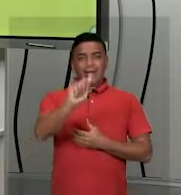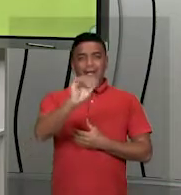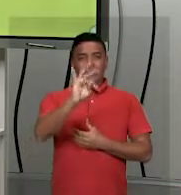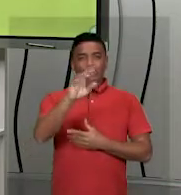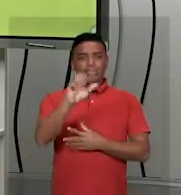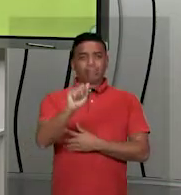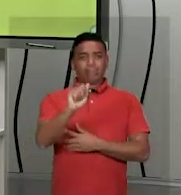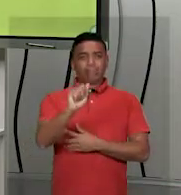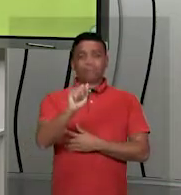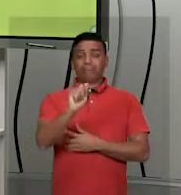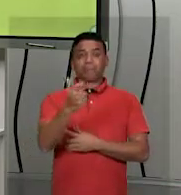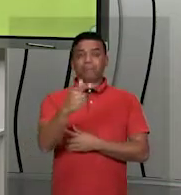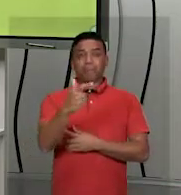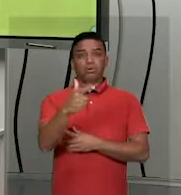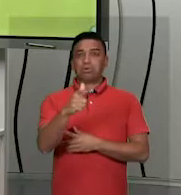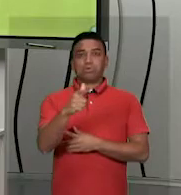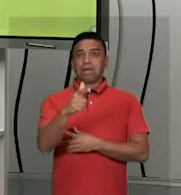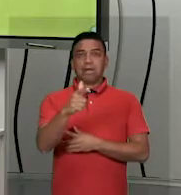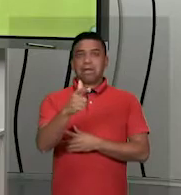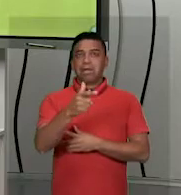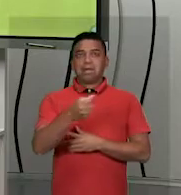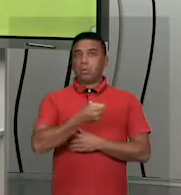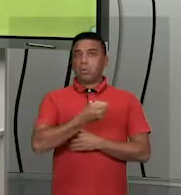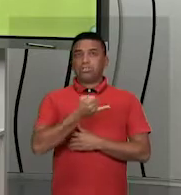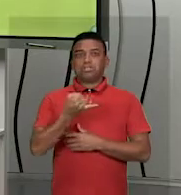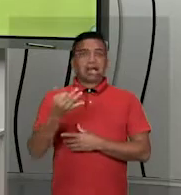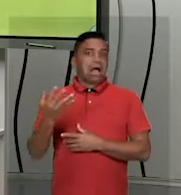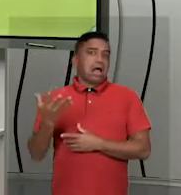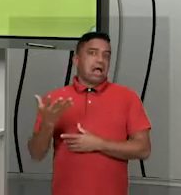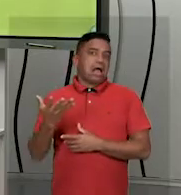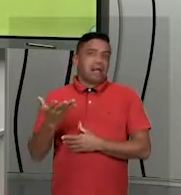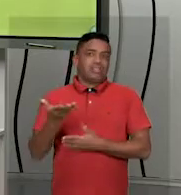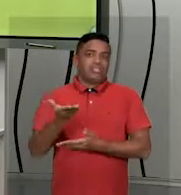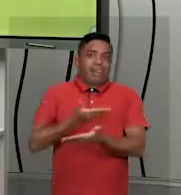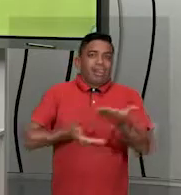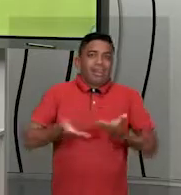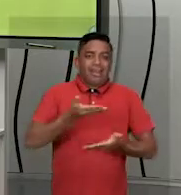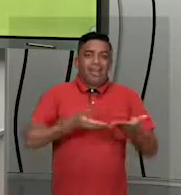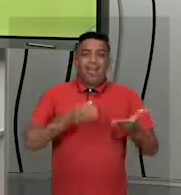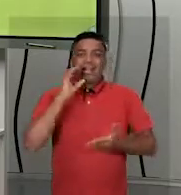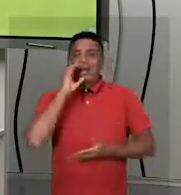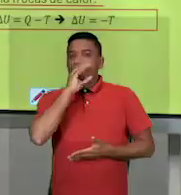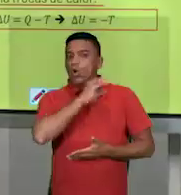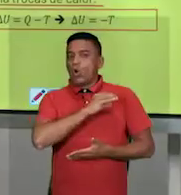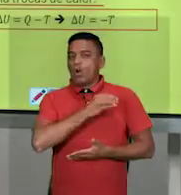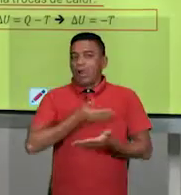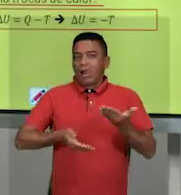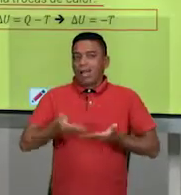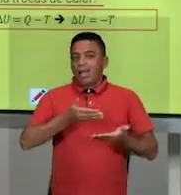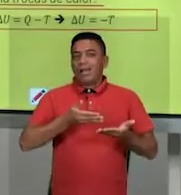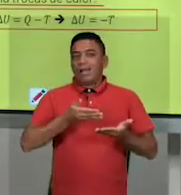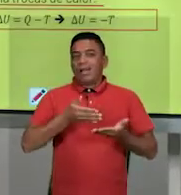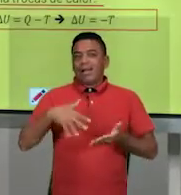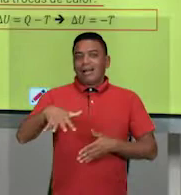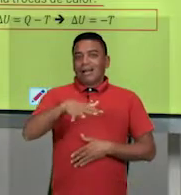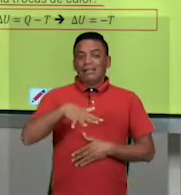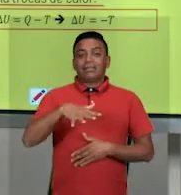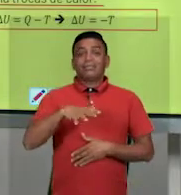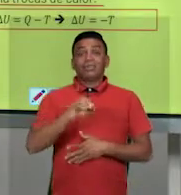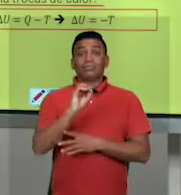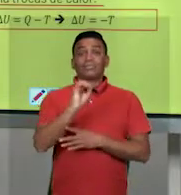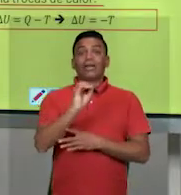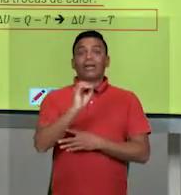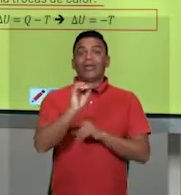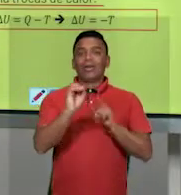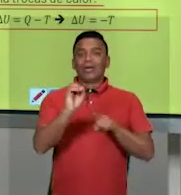onde não há troca de calor com o ambiente. Não havendo troca de calor com o ambiente, quem se torna zero é o quê? É